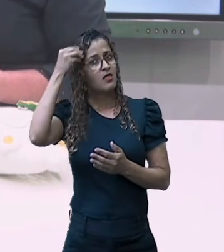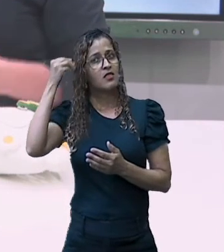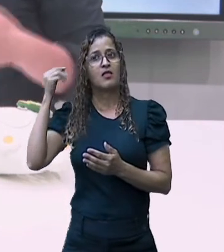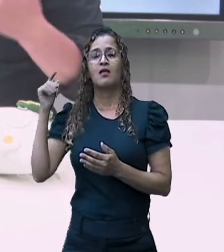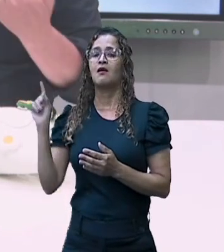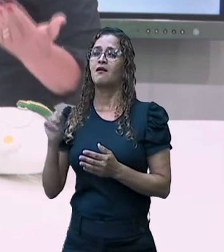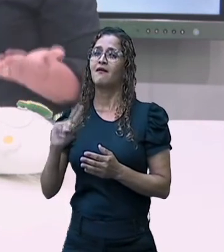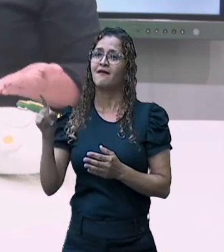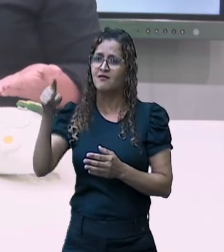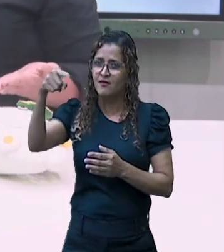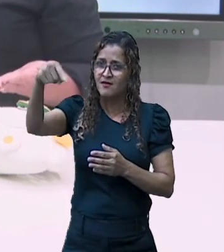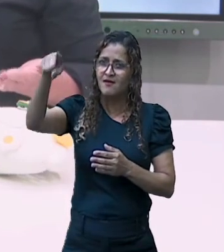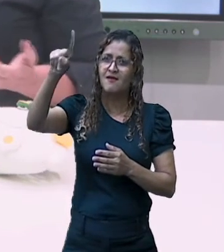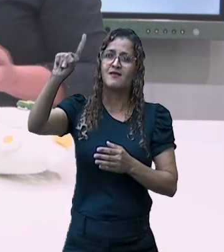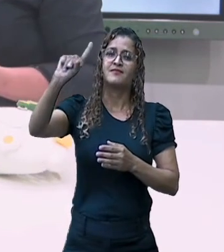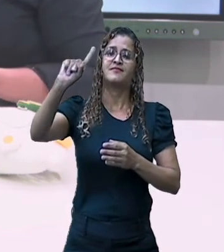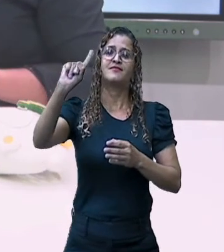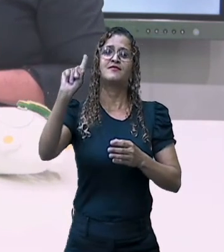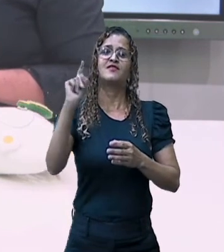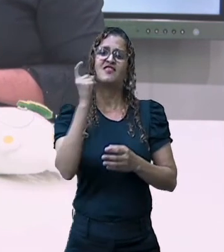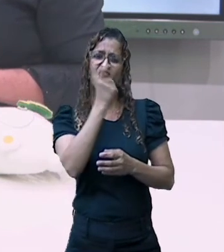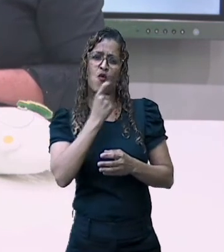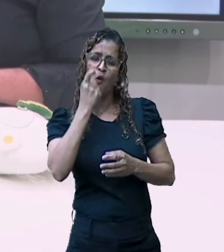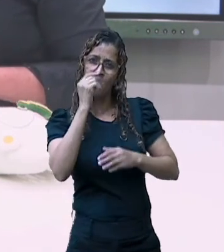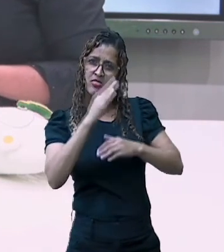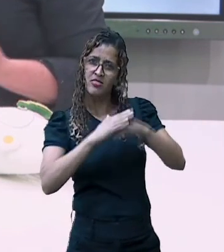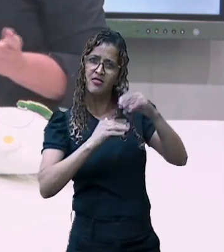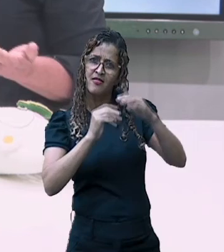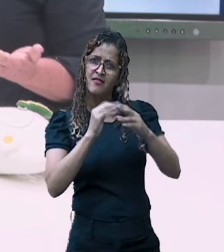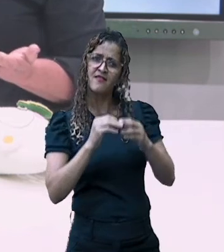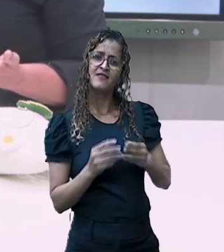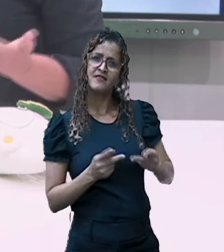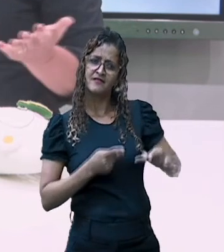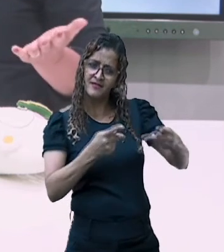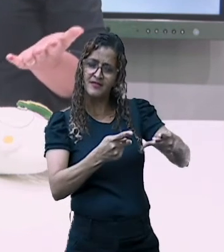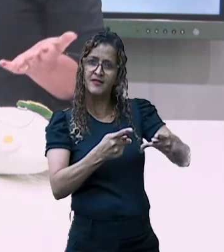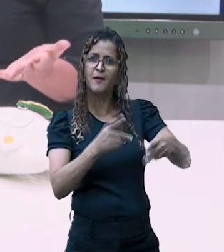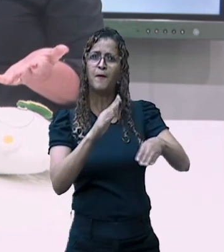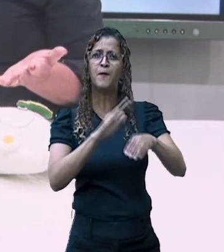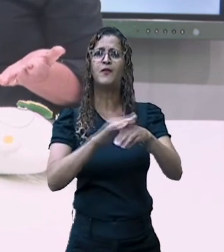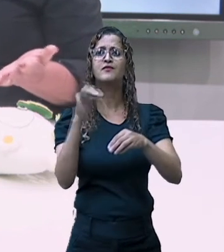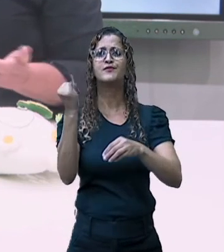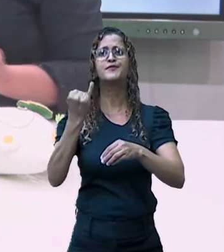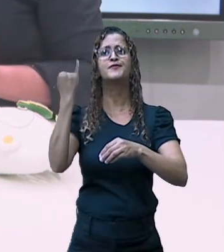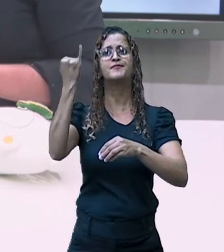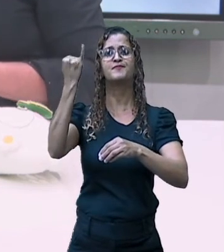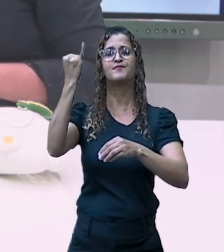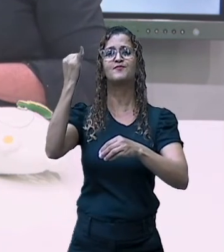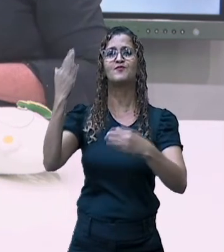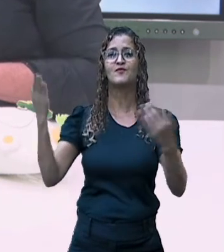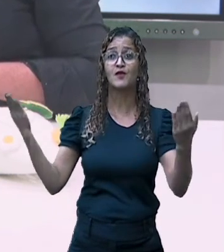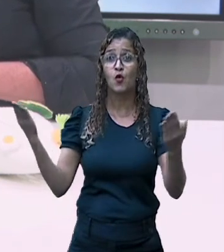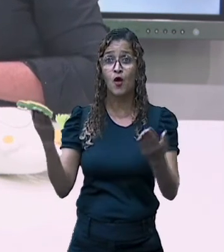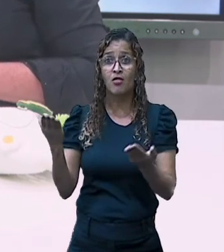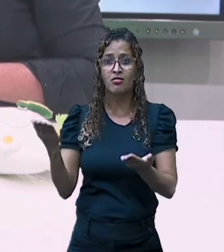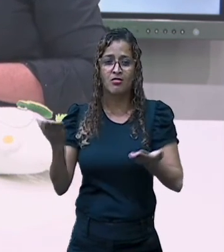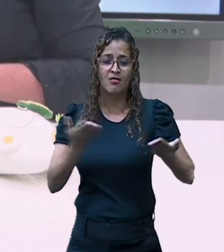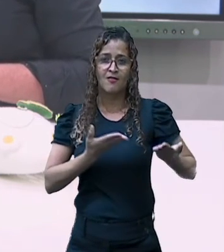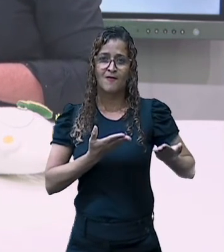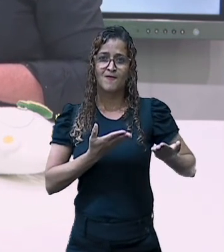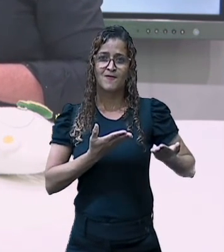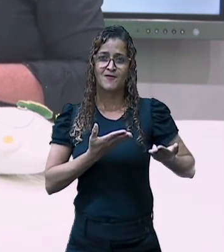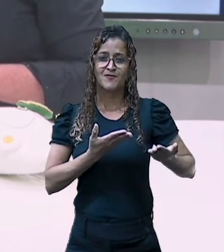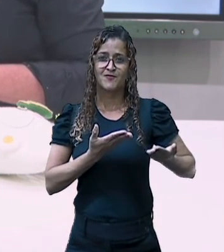ao dentista. Isso Não é mesmo. isso mesmo? Agora eu convido vocês a acessarem a nossa